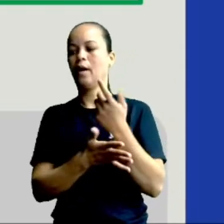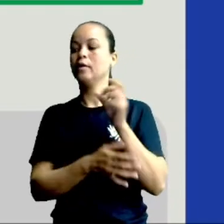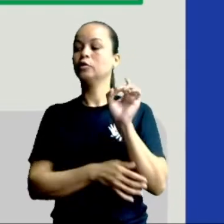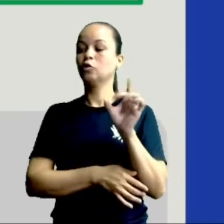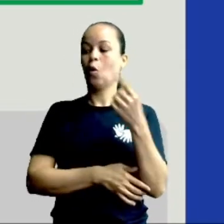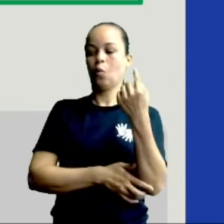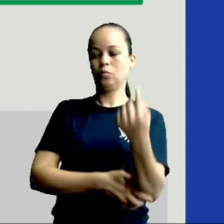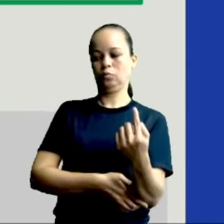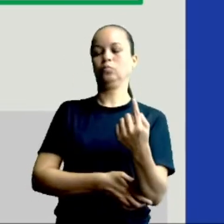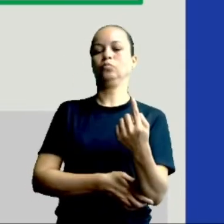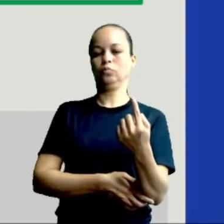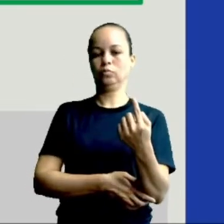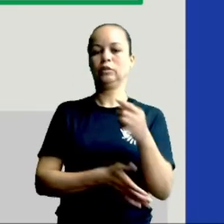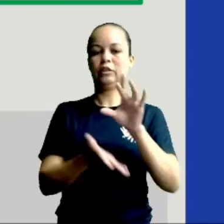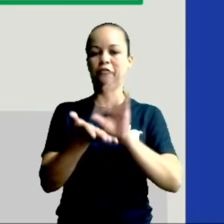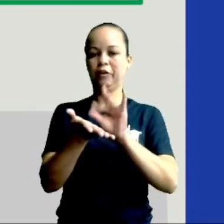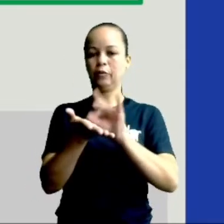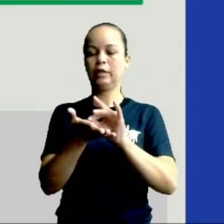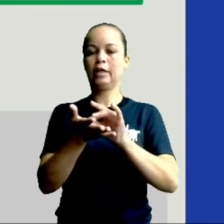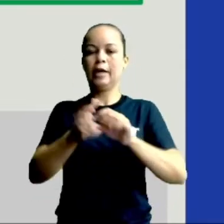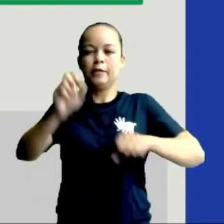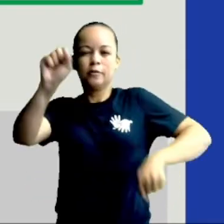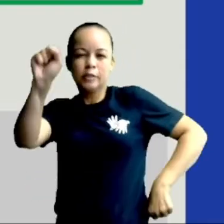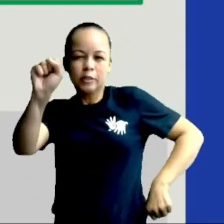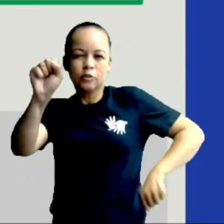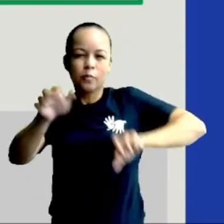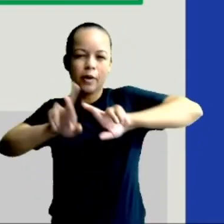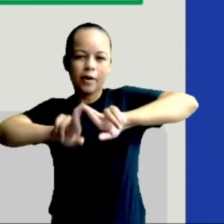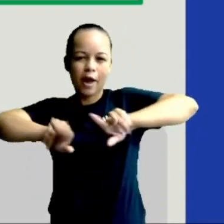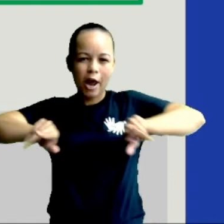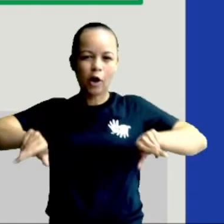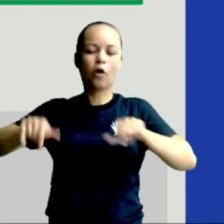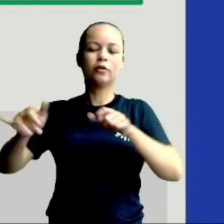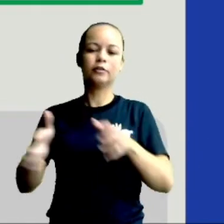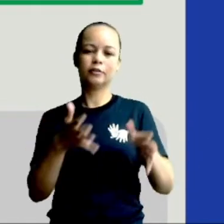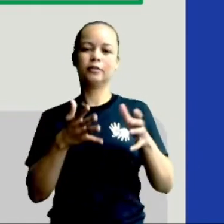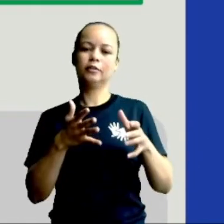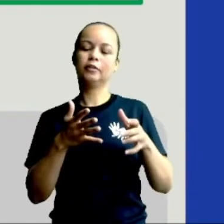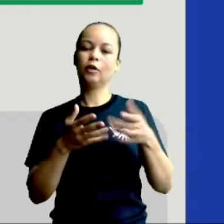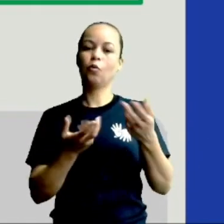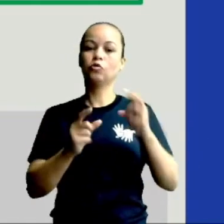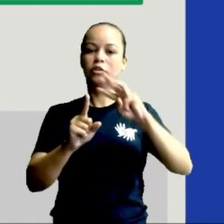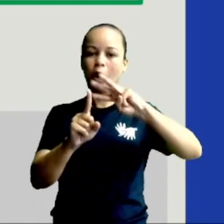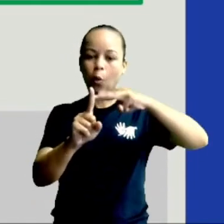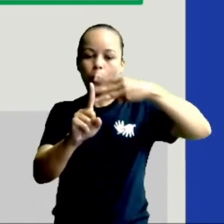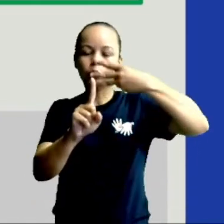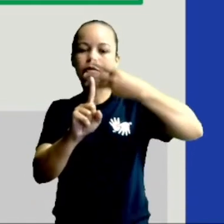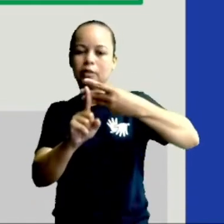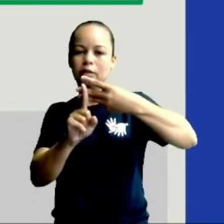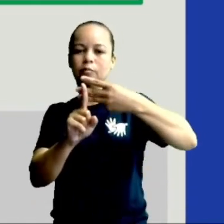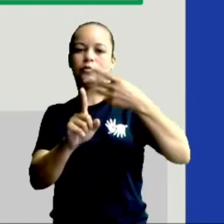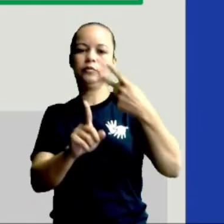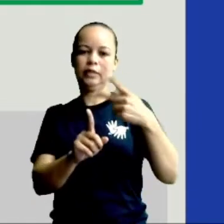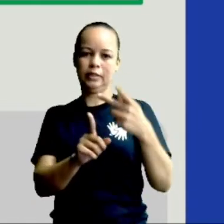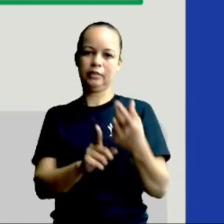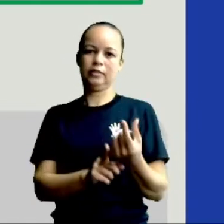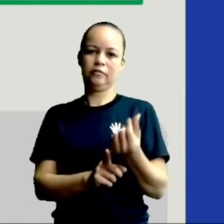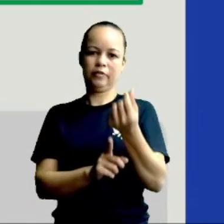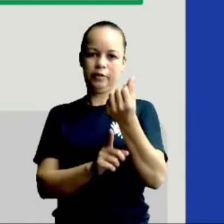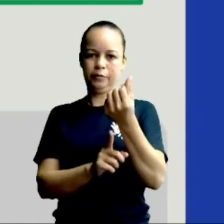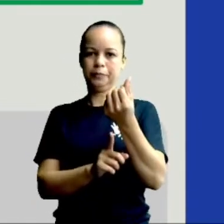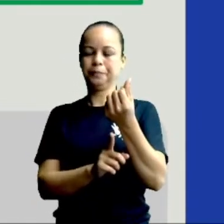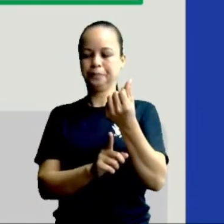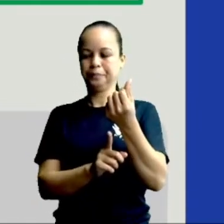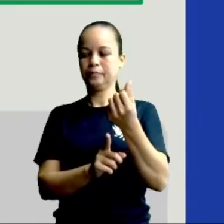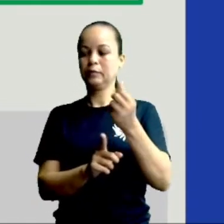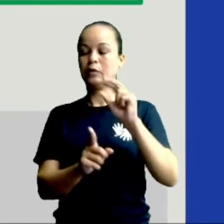poder comprar um pacote de figurinhas de super-heróis, que custa o triplo desse preço. Olha, preste atenção